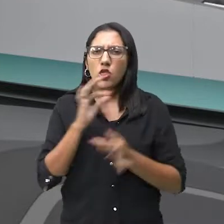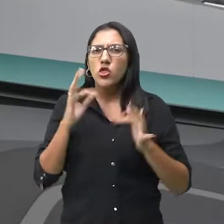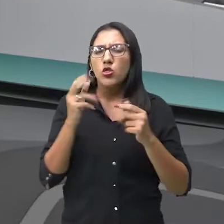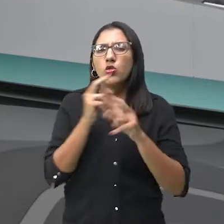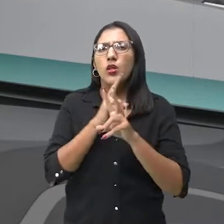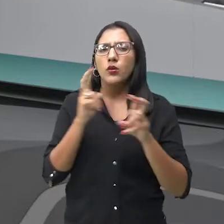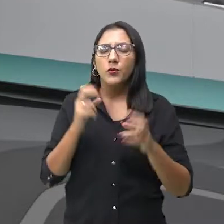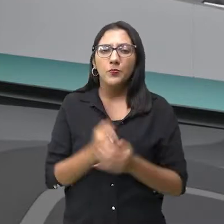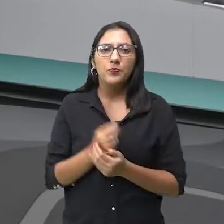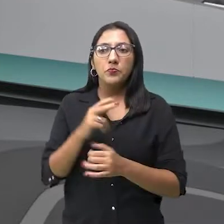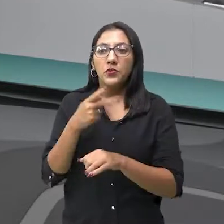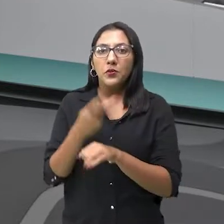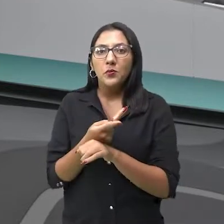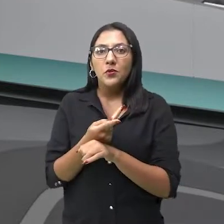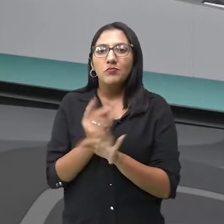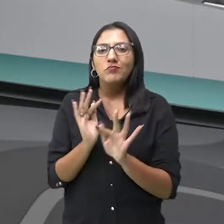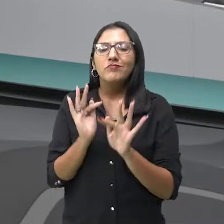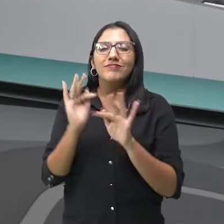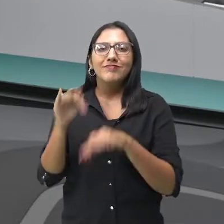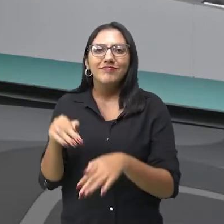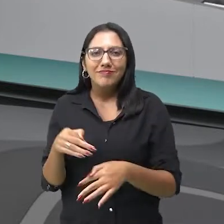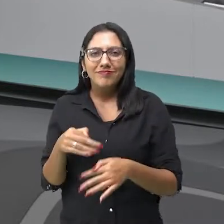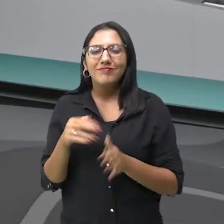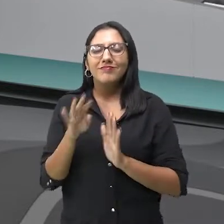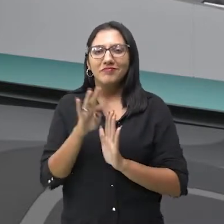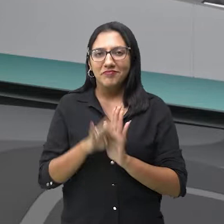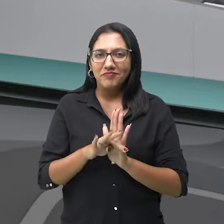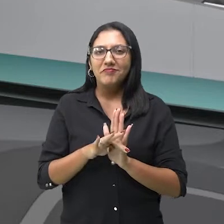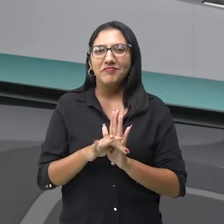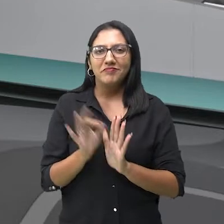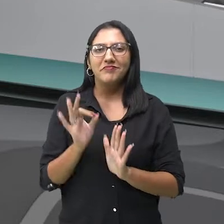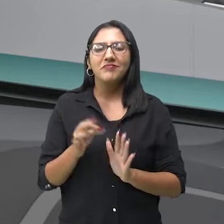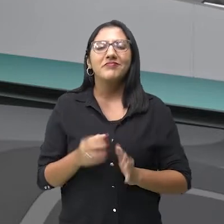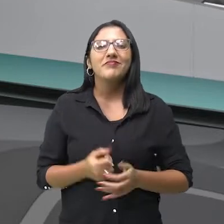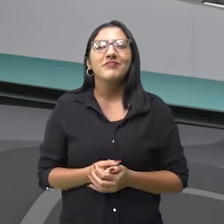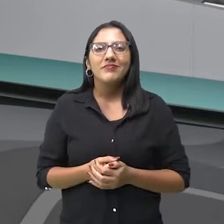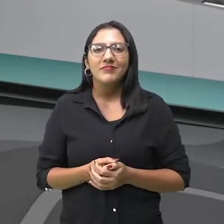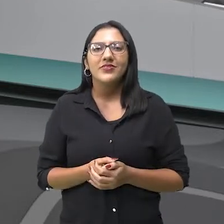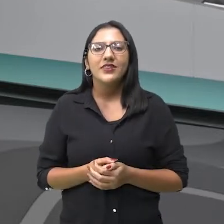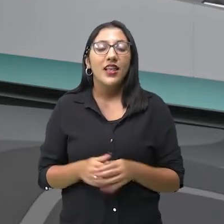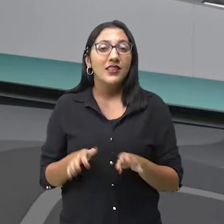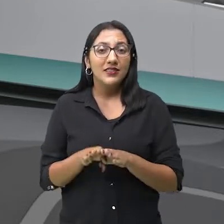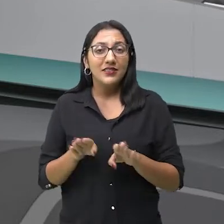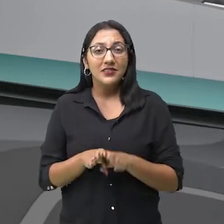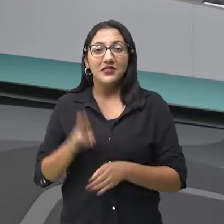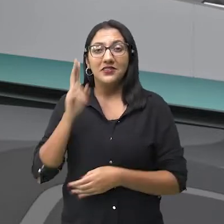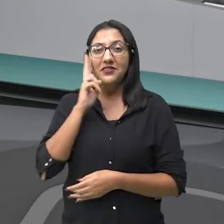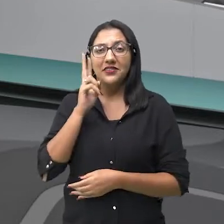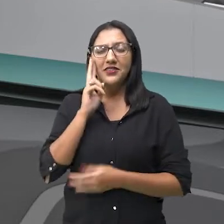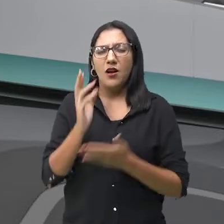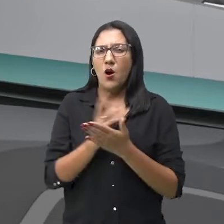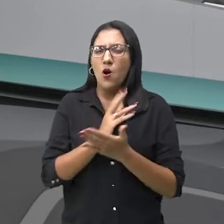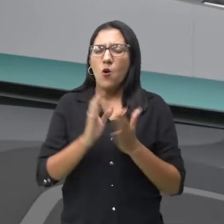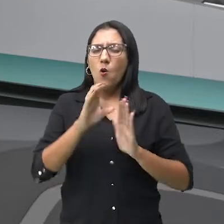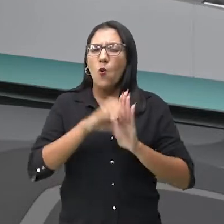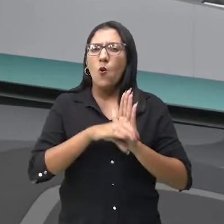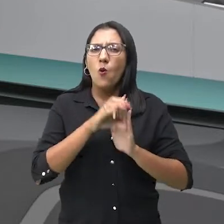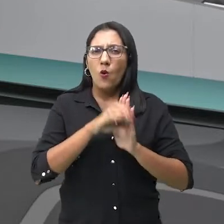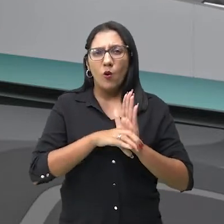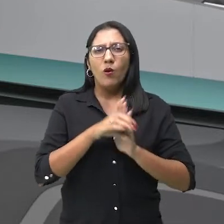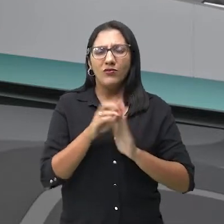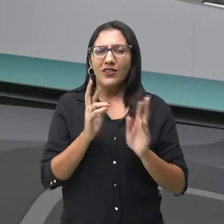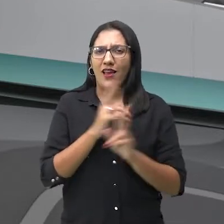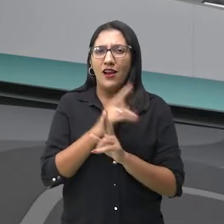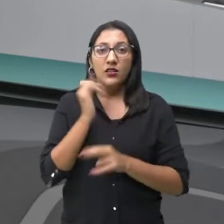fim, o desfecho, que é o final da narrativa, tá bom? Além de nos lembrarmos desses conceitos relacionados à